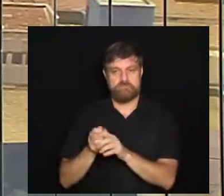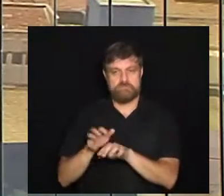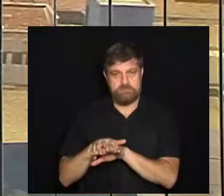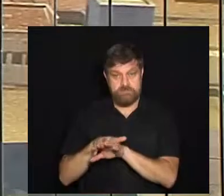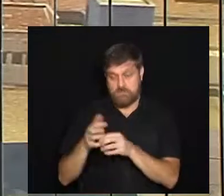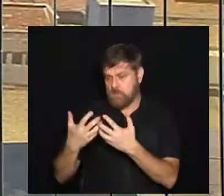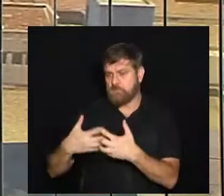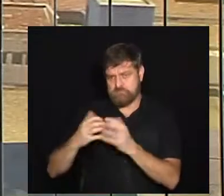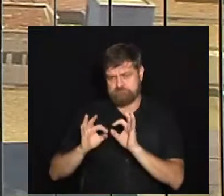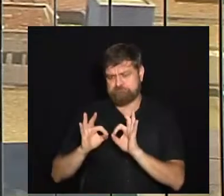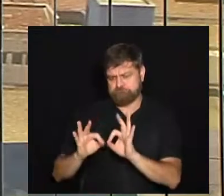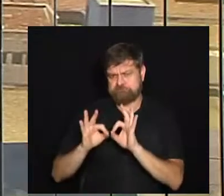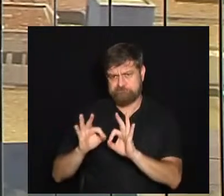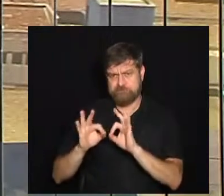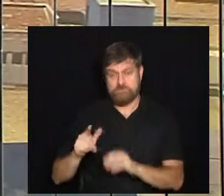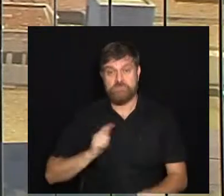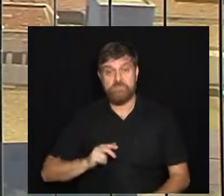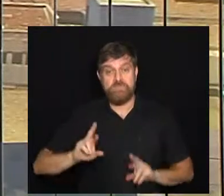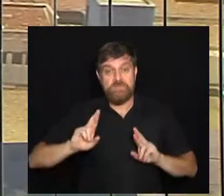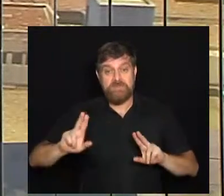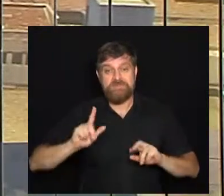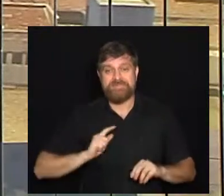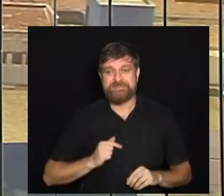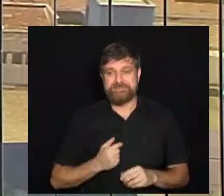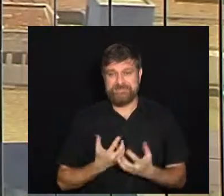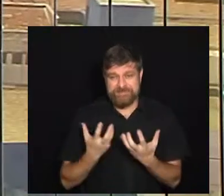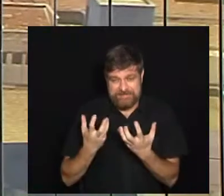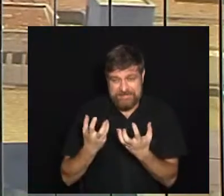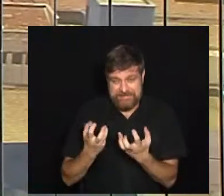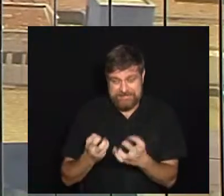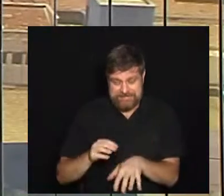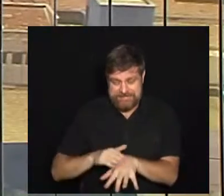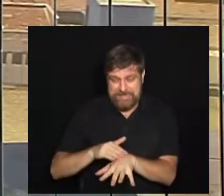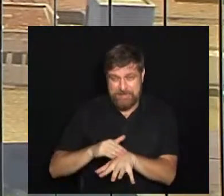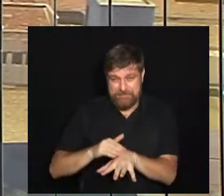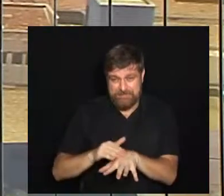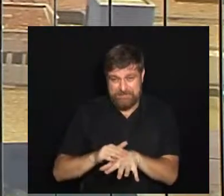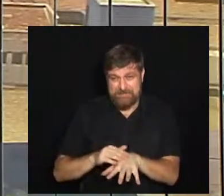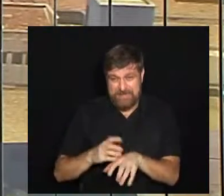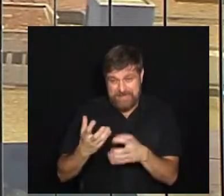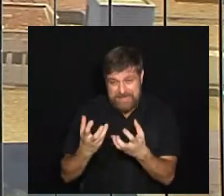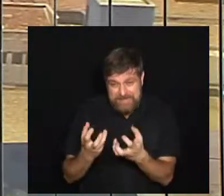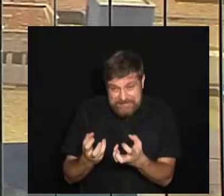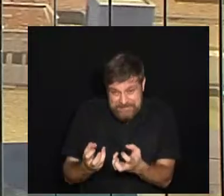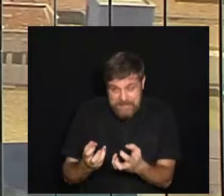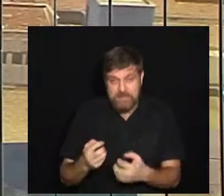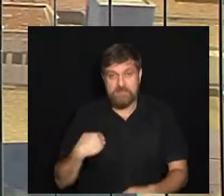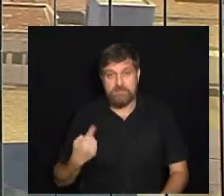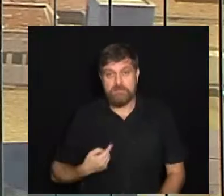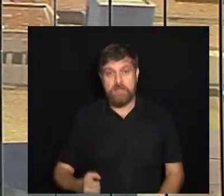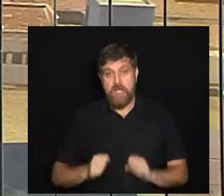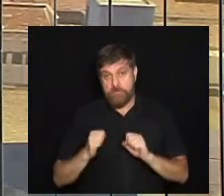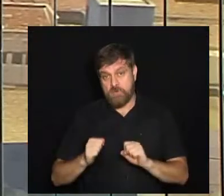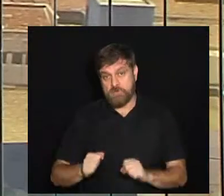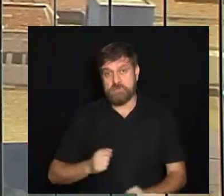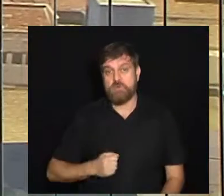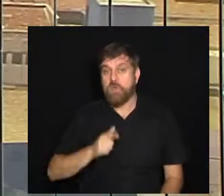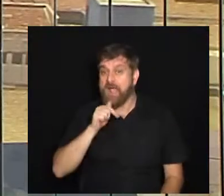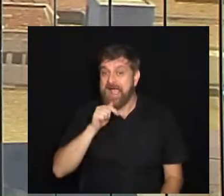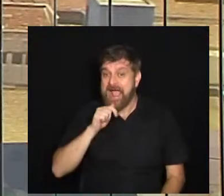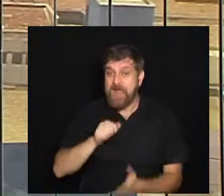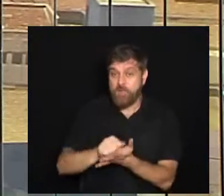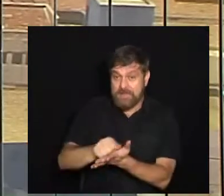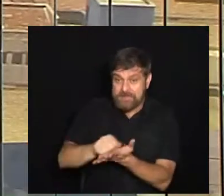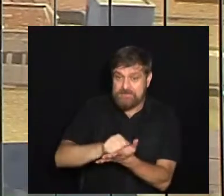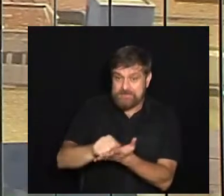funciona absolutamente bem a única diferença que ele recebe um pouco mais as mãos né lembrando que a em podendo lavar a mão com água